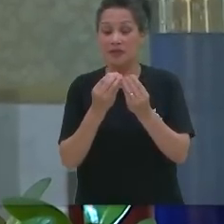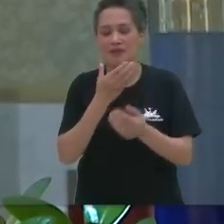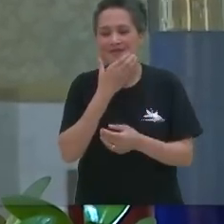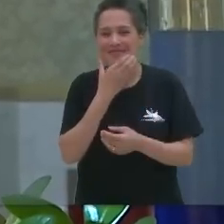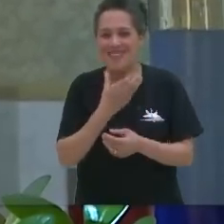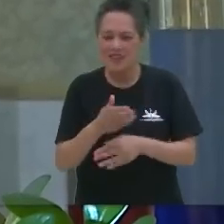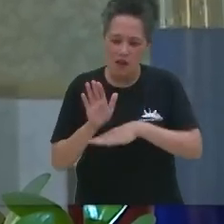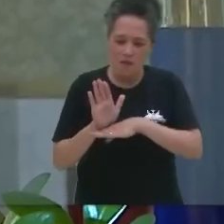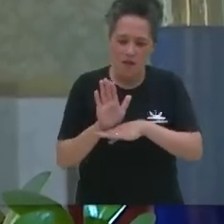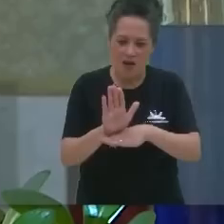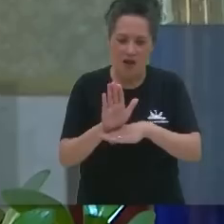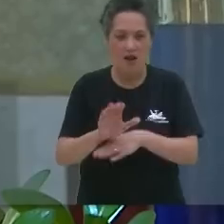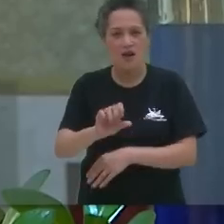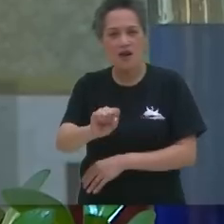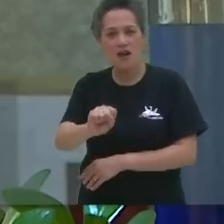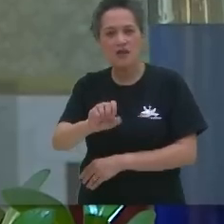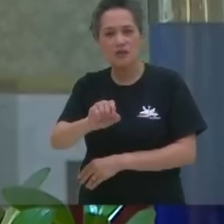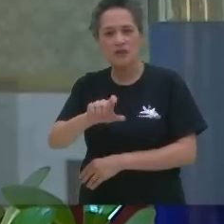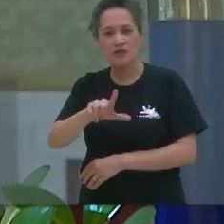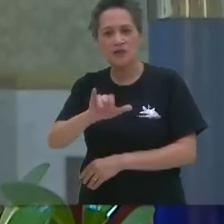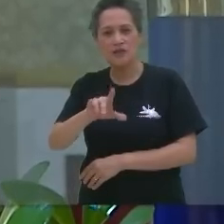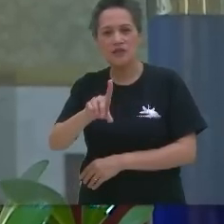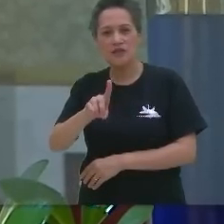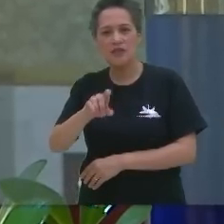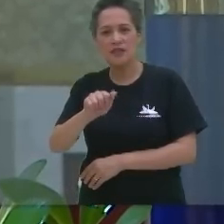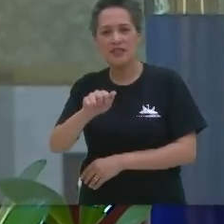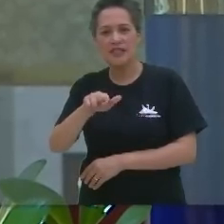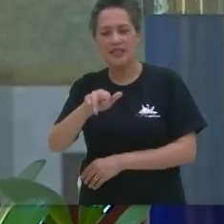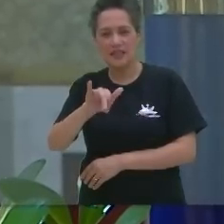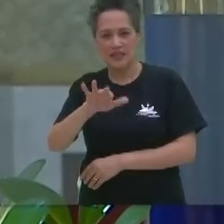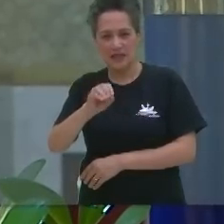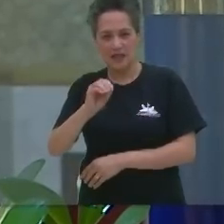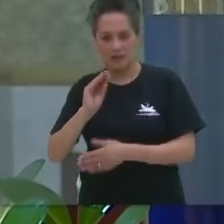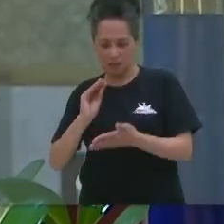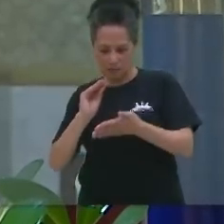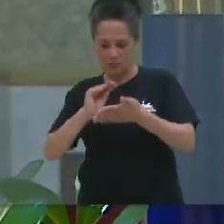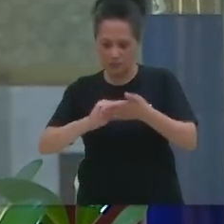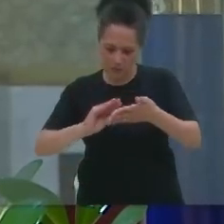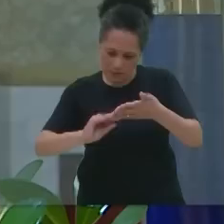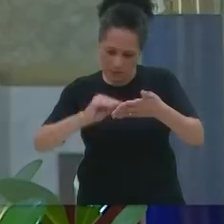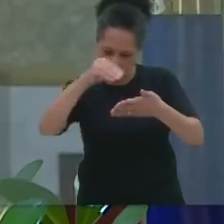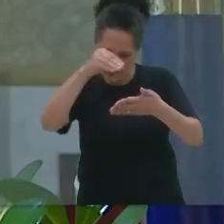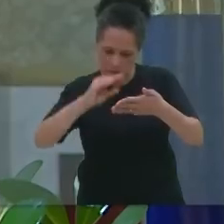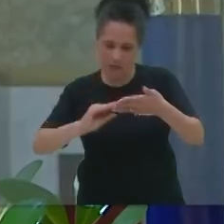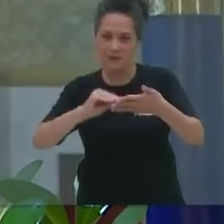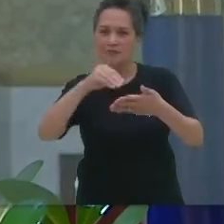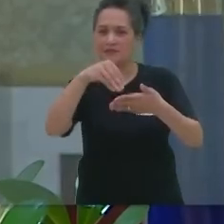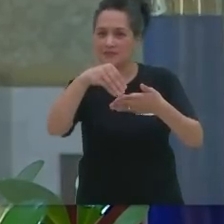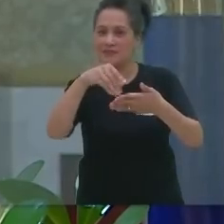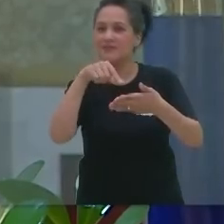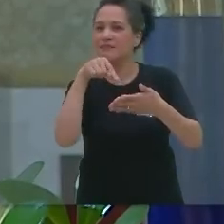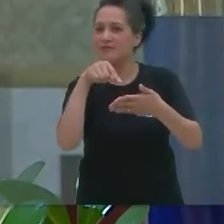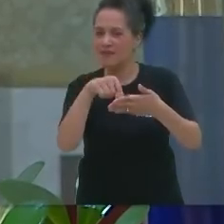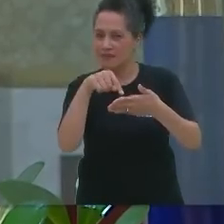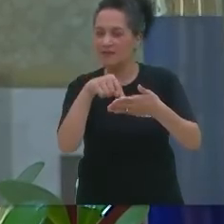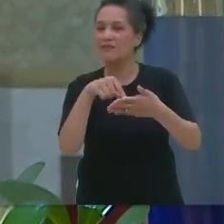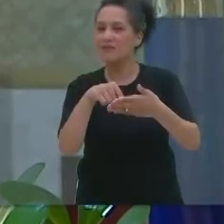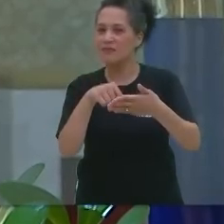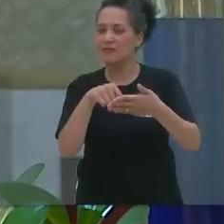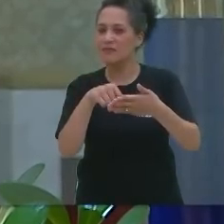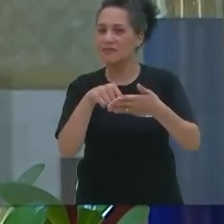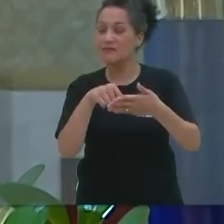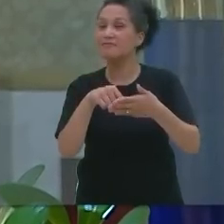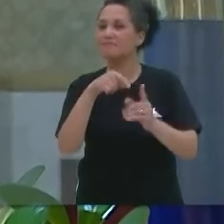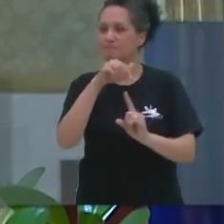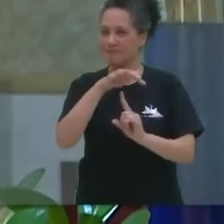que entrou no calendário do estado do Paraná, bem no período da emancipação do estado,